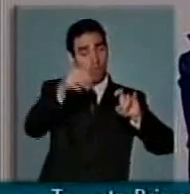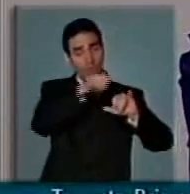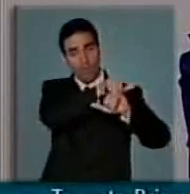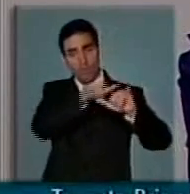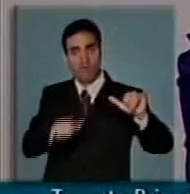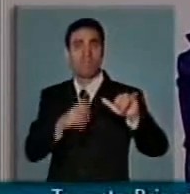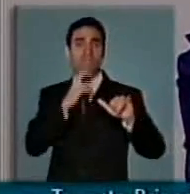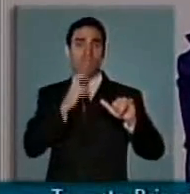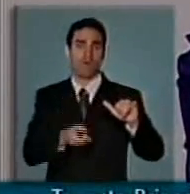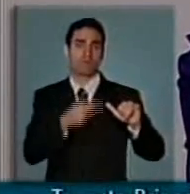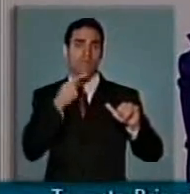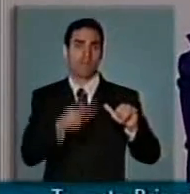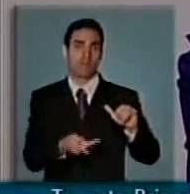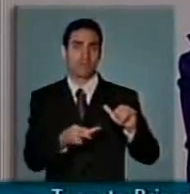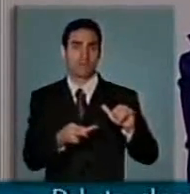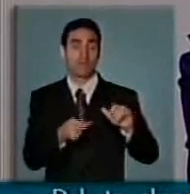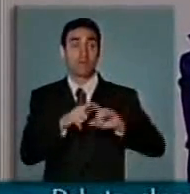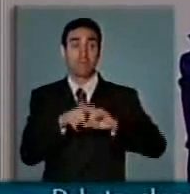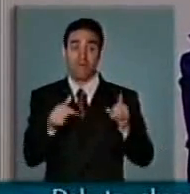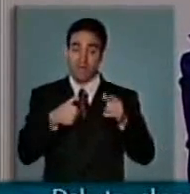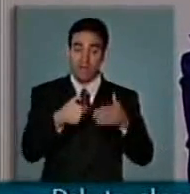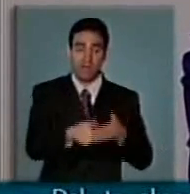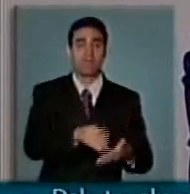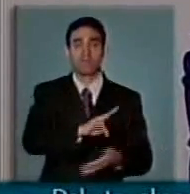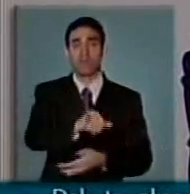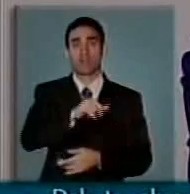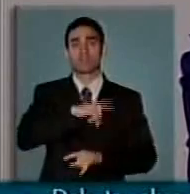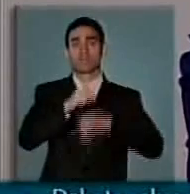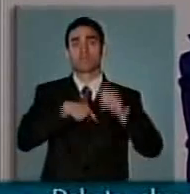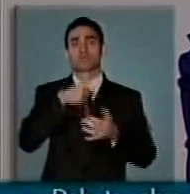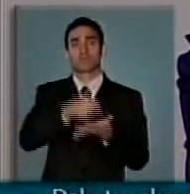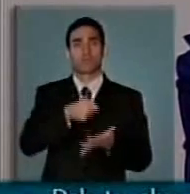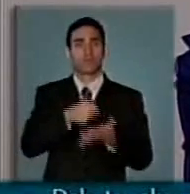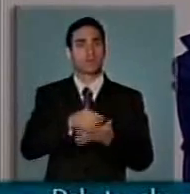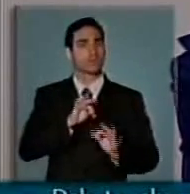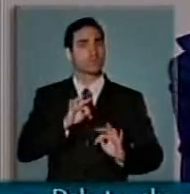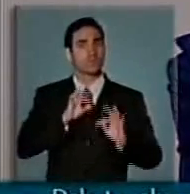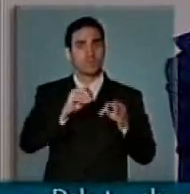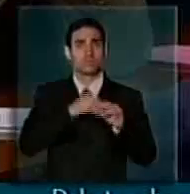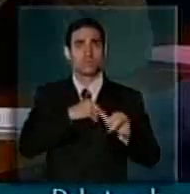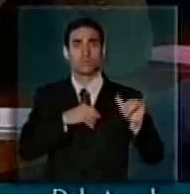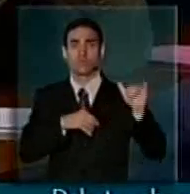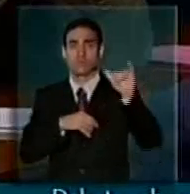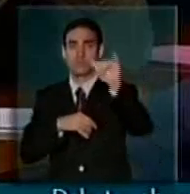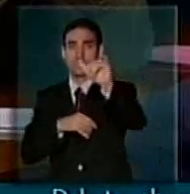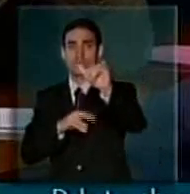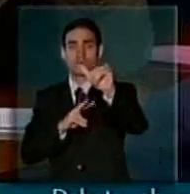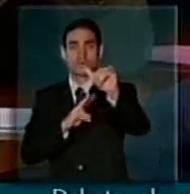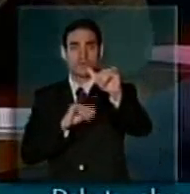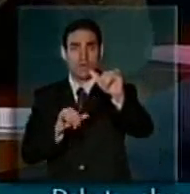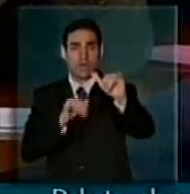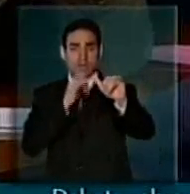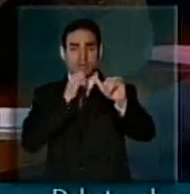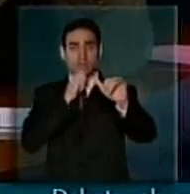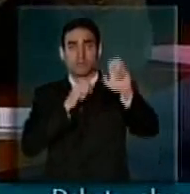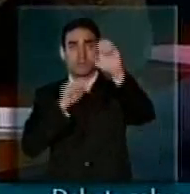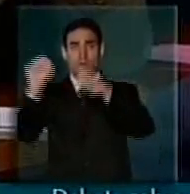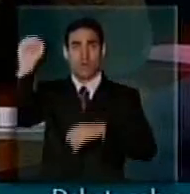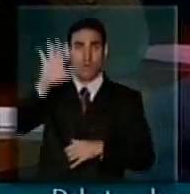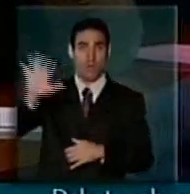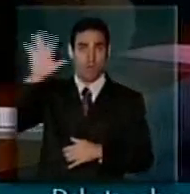um momento em que isso será obrigatório. Todas as aeronaves que forem voar da